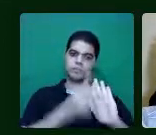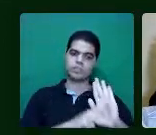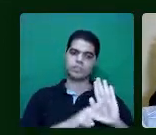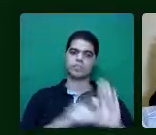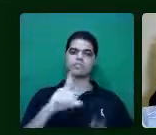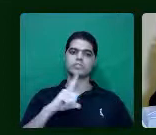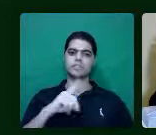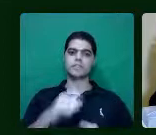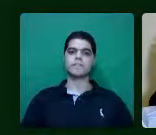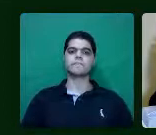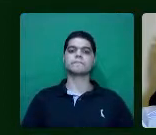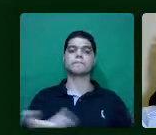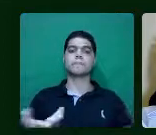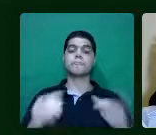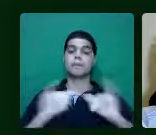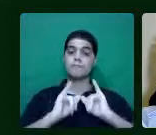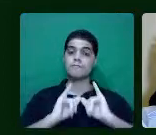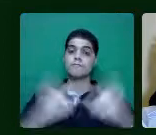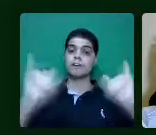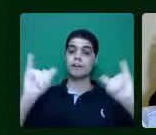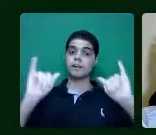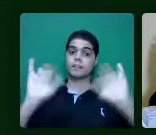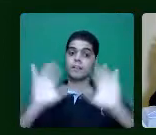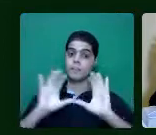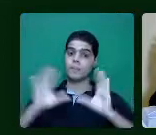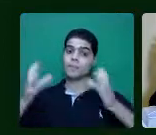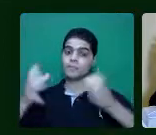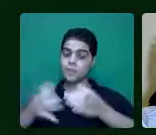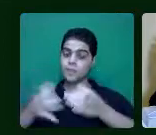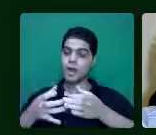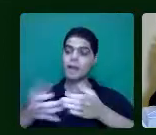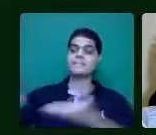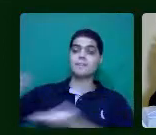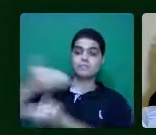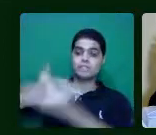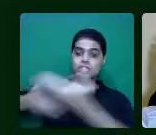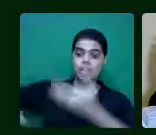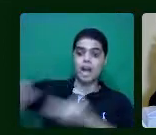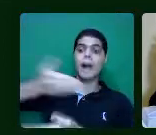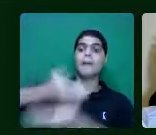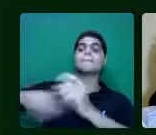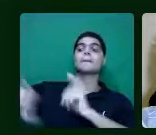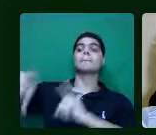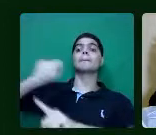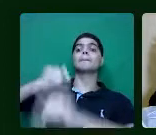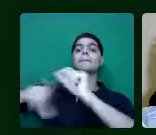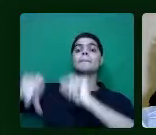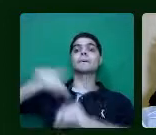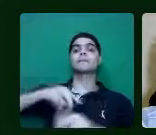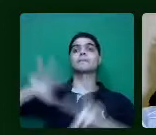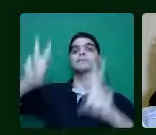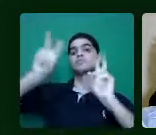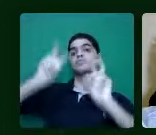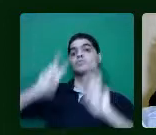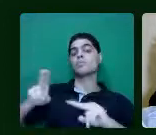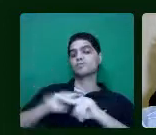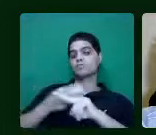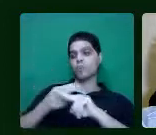viu? Para todos os times, tragam soluções que tenham chocolate. Se